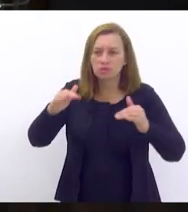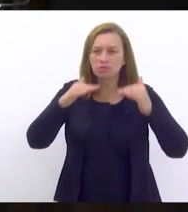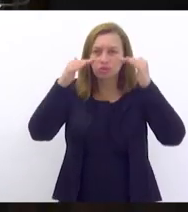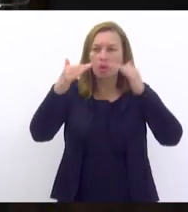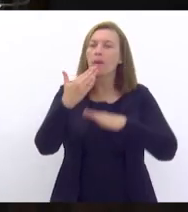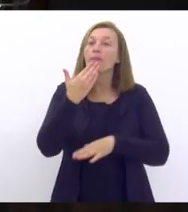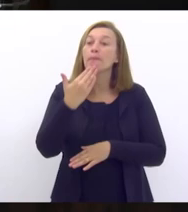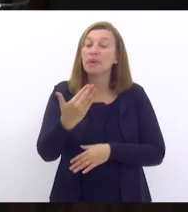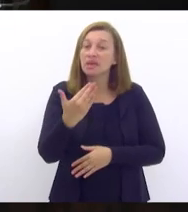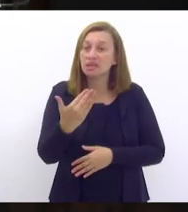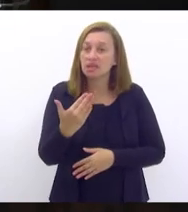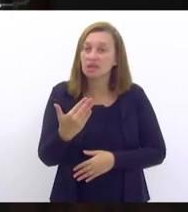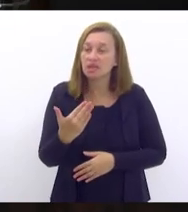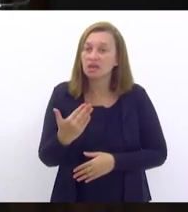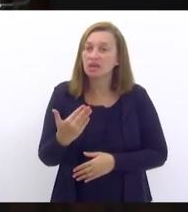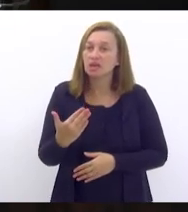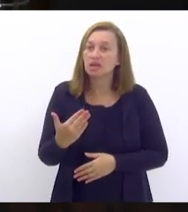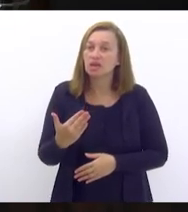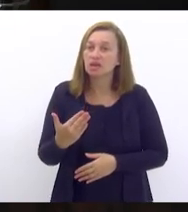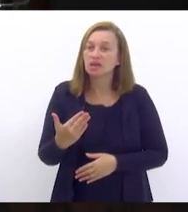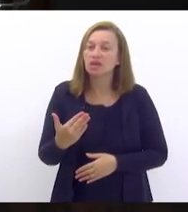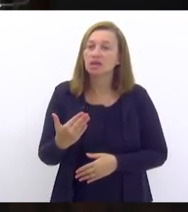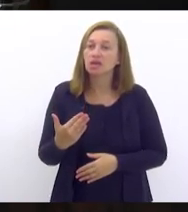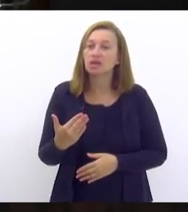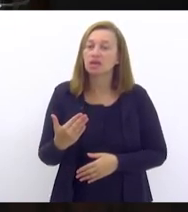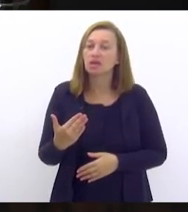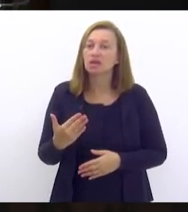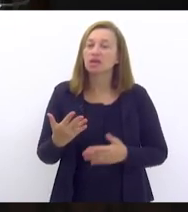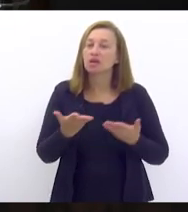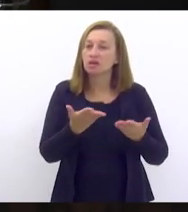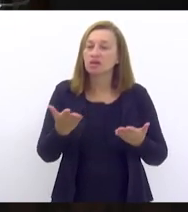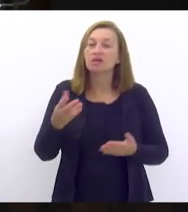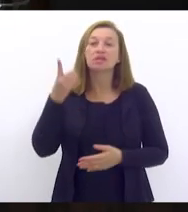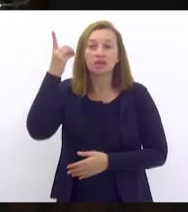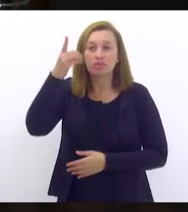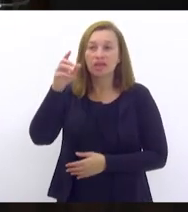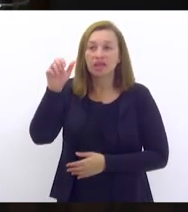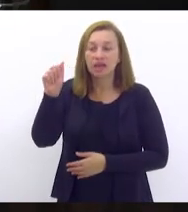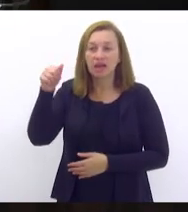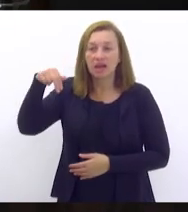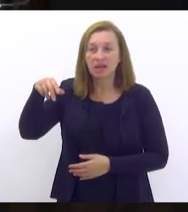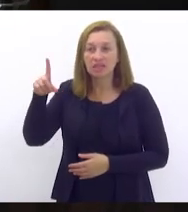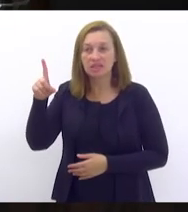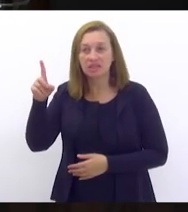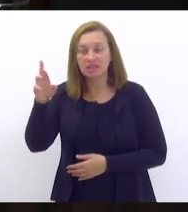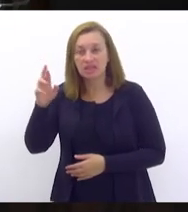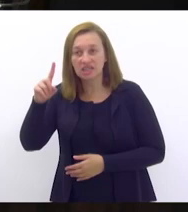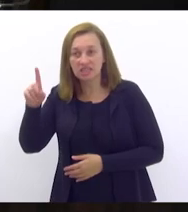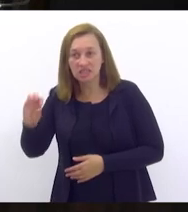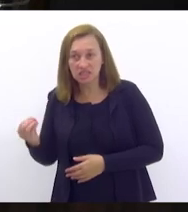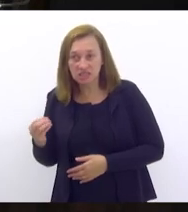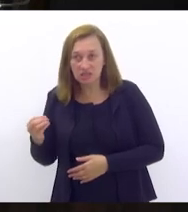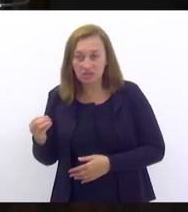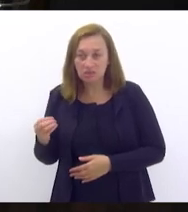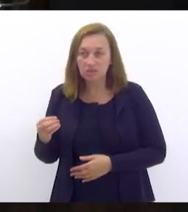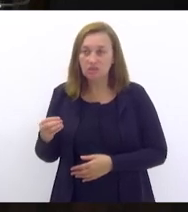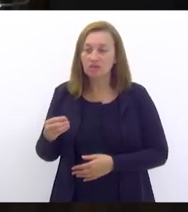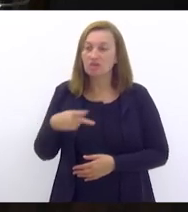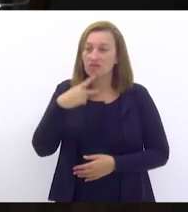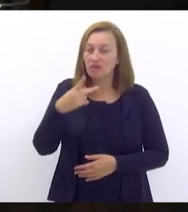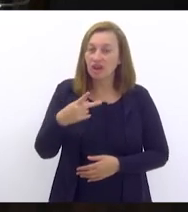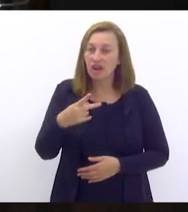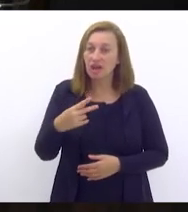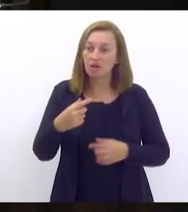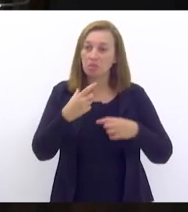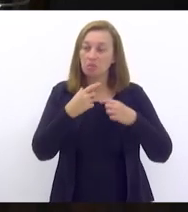pedir, eu autorizo do parlamento para o deputado Andrezinho fazer uso da fala sem a gravata, porque